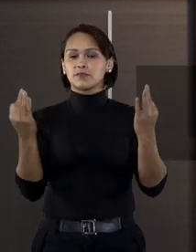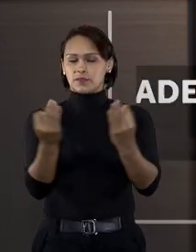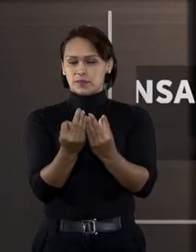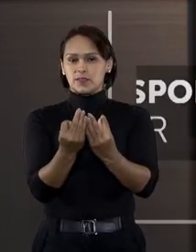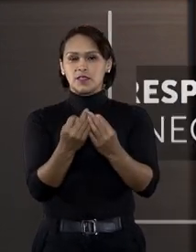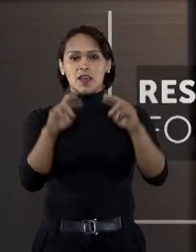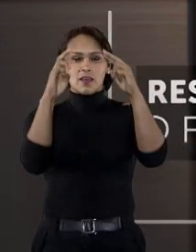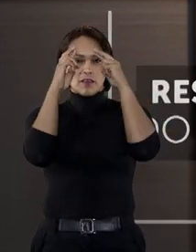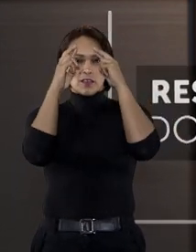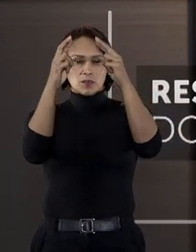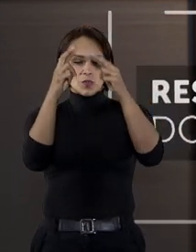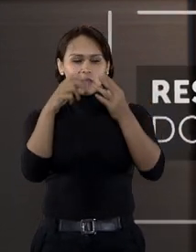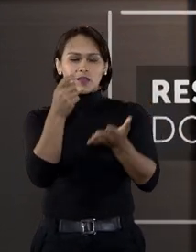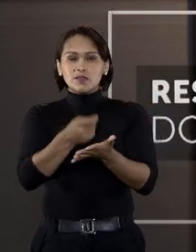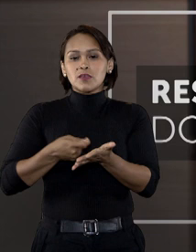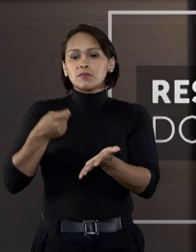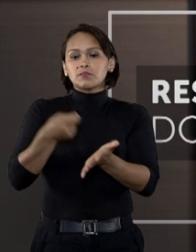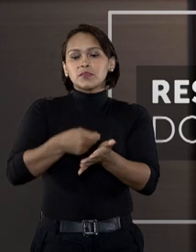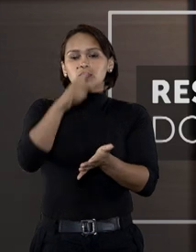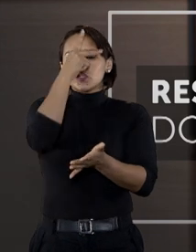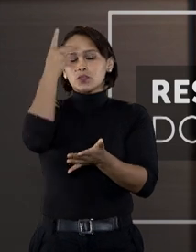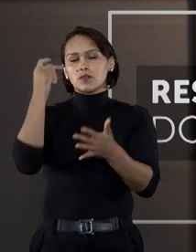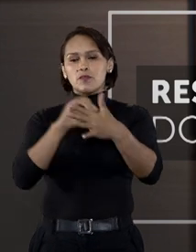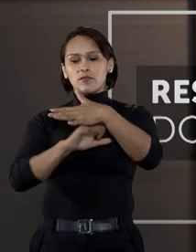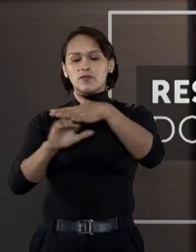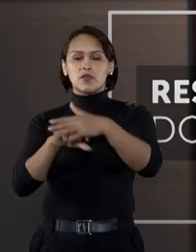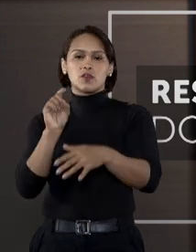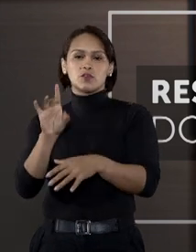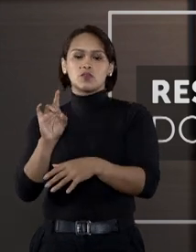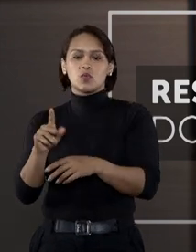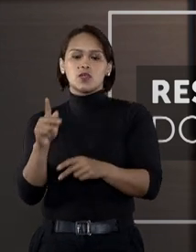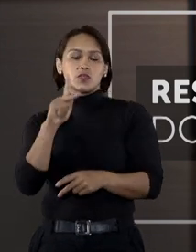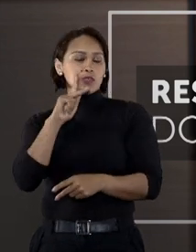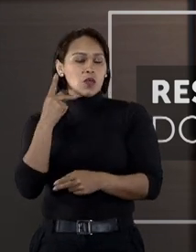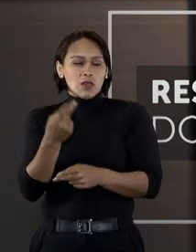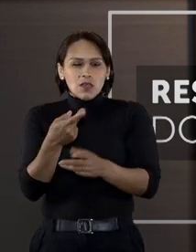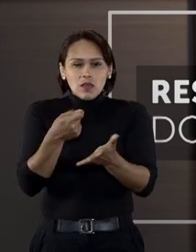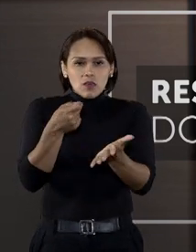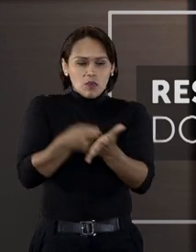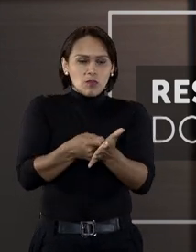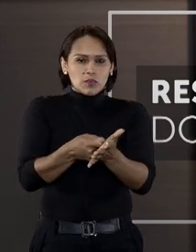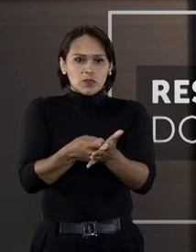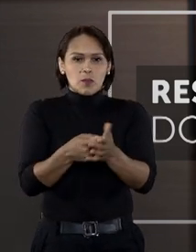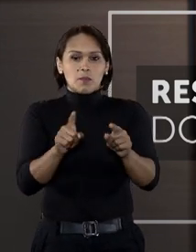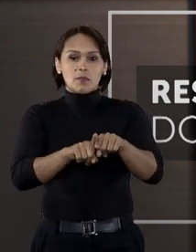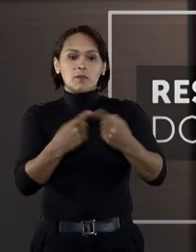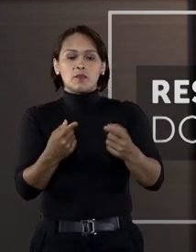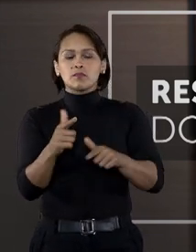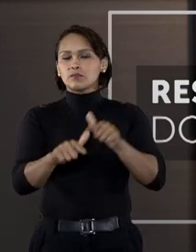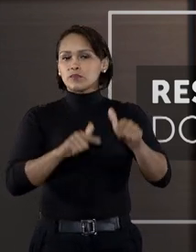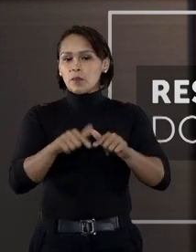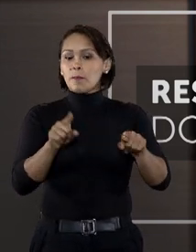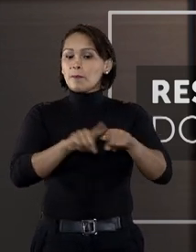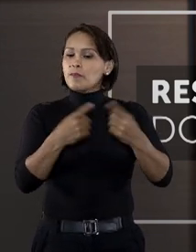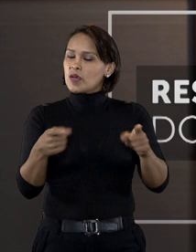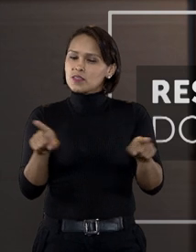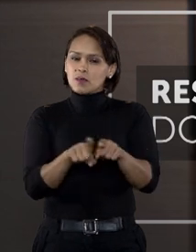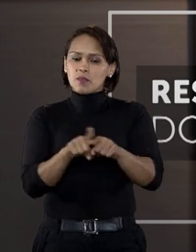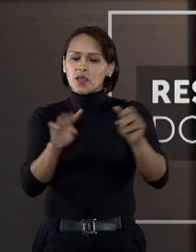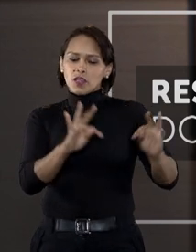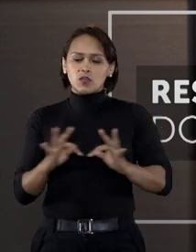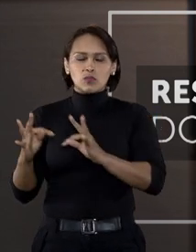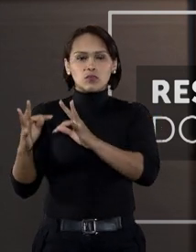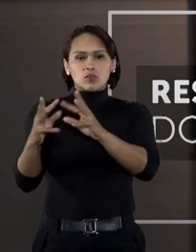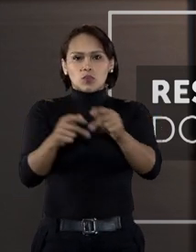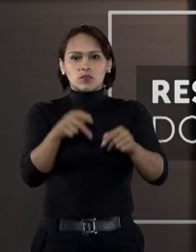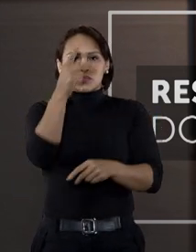seja, a responsabilidade do fornecedor não se limita ao consumidor direto, aquele que adquiriu o produto ou serviço, mas